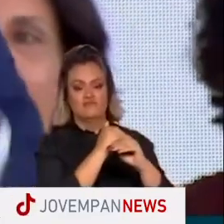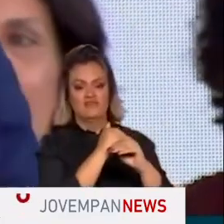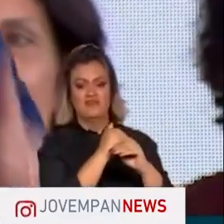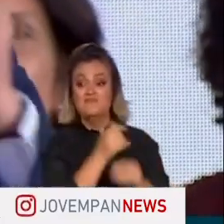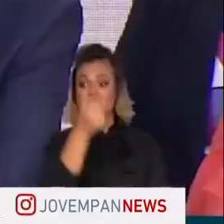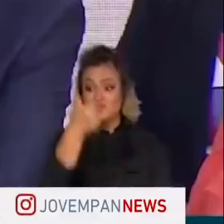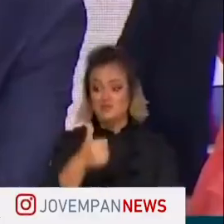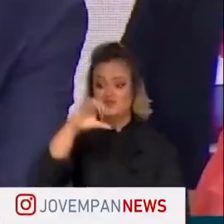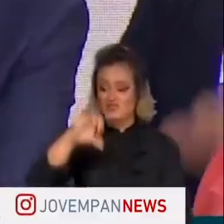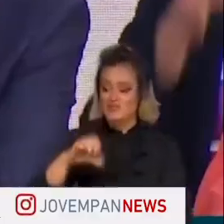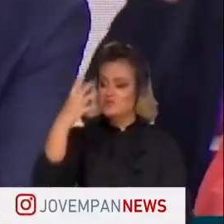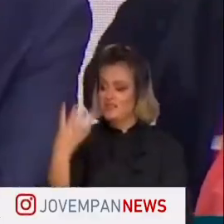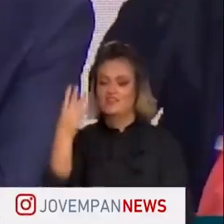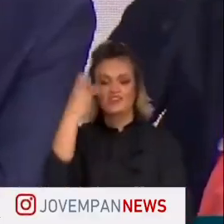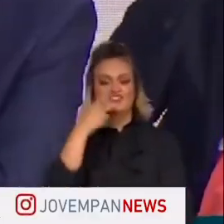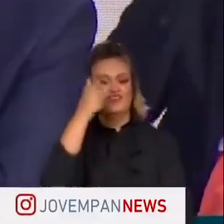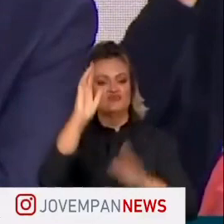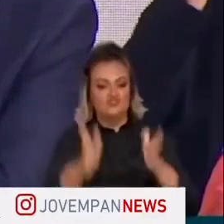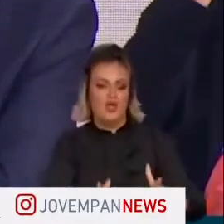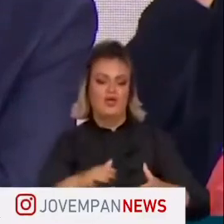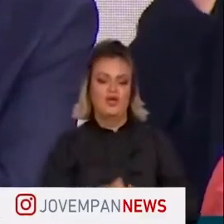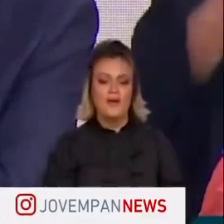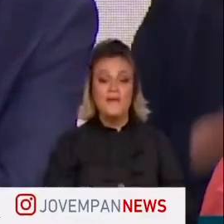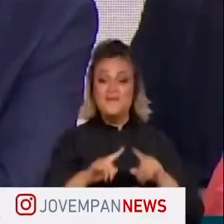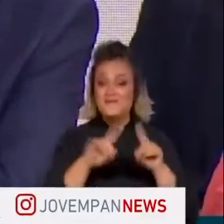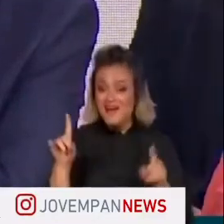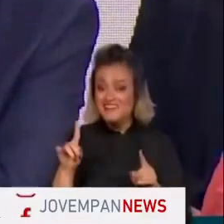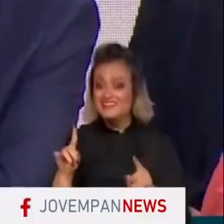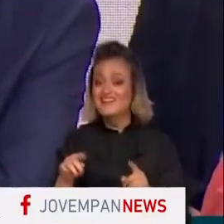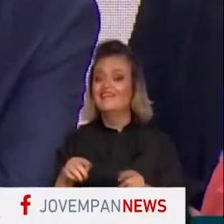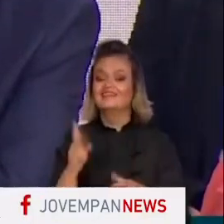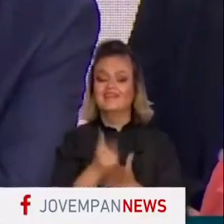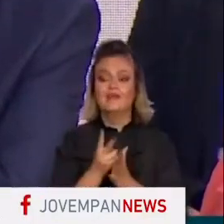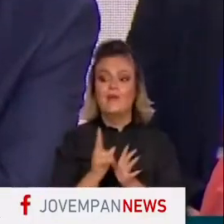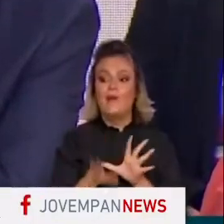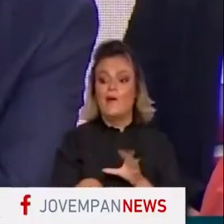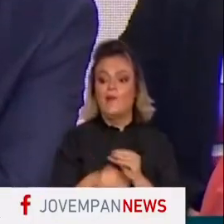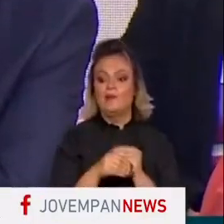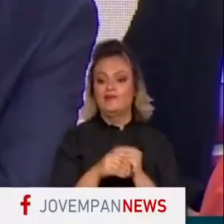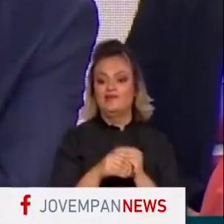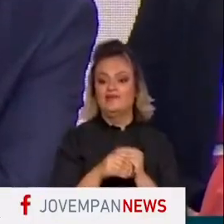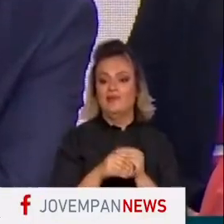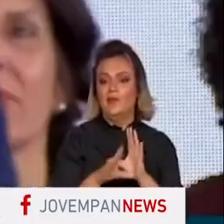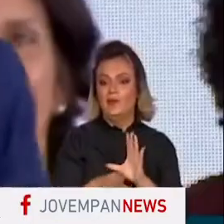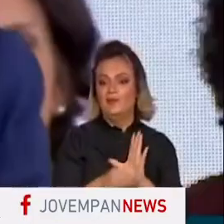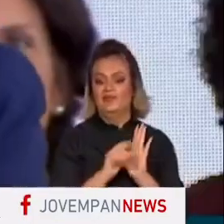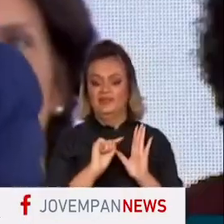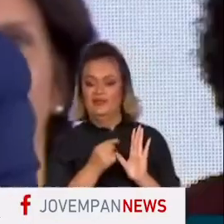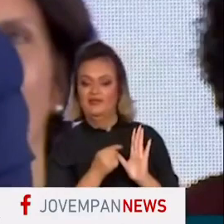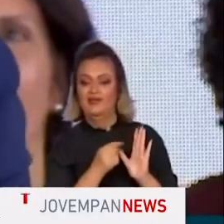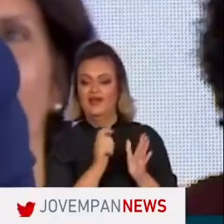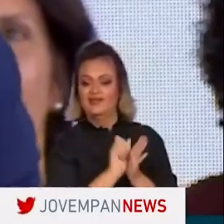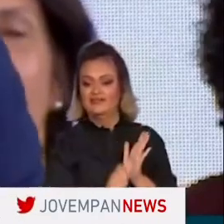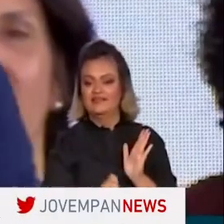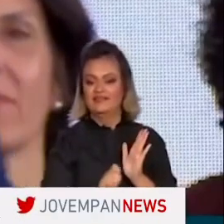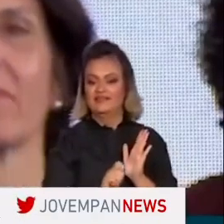Desde 1943, mas sempre tem uma vírgula antes do D ou uma vírgula depois